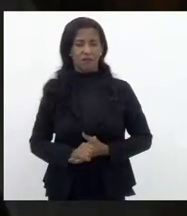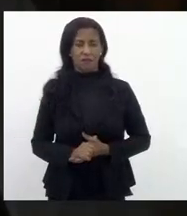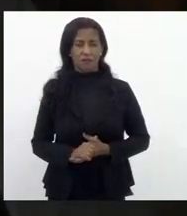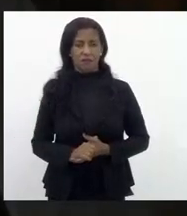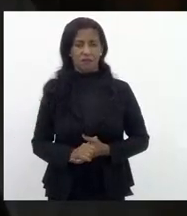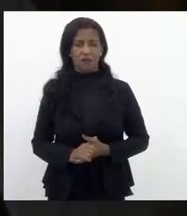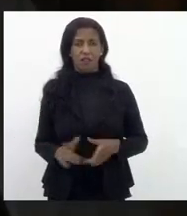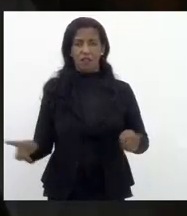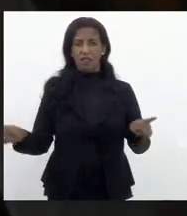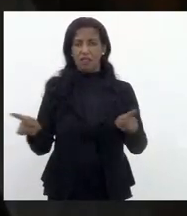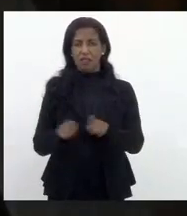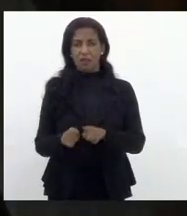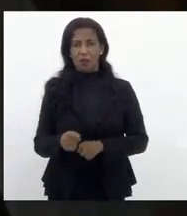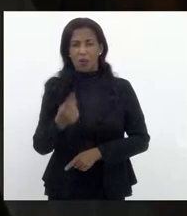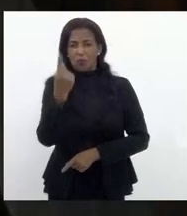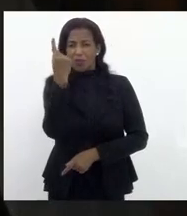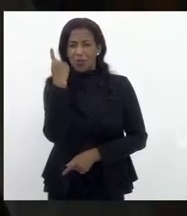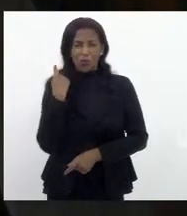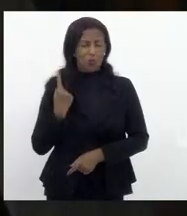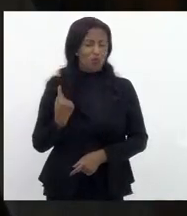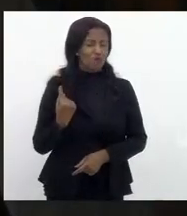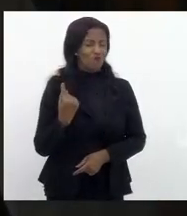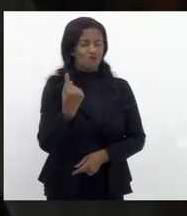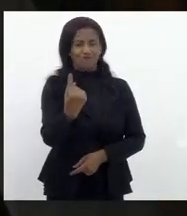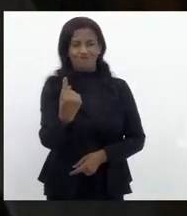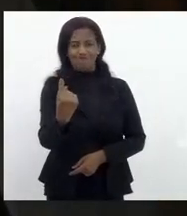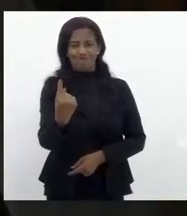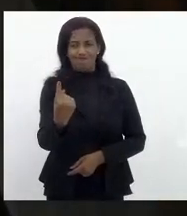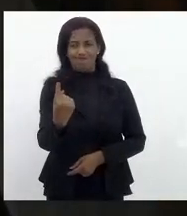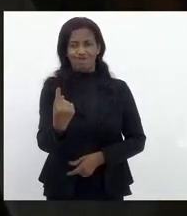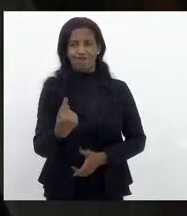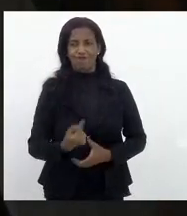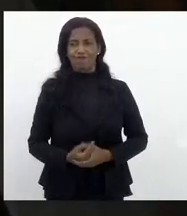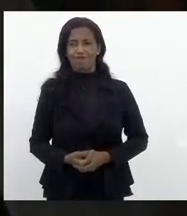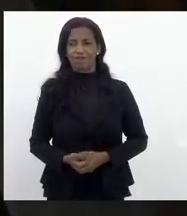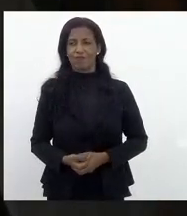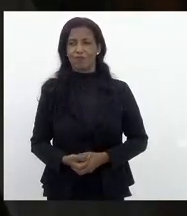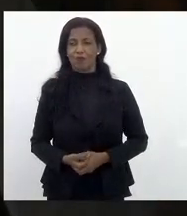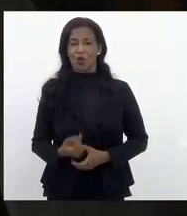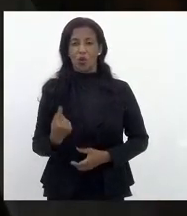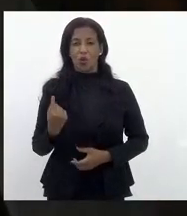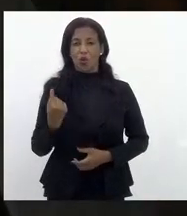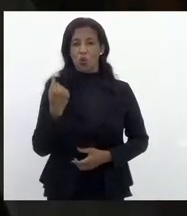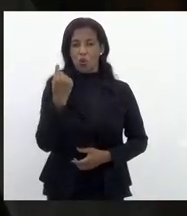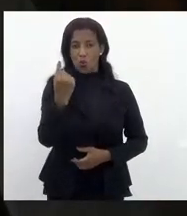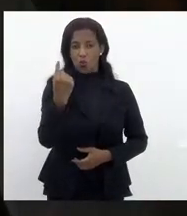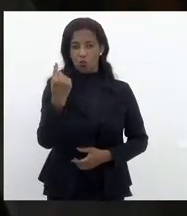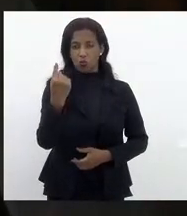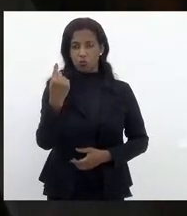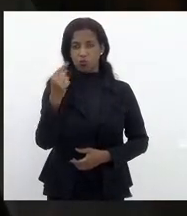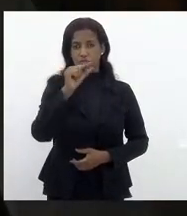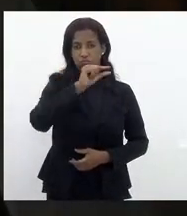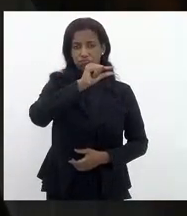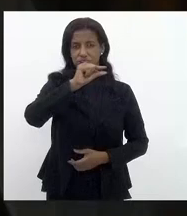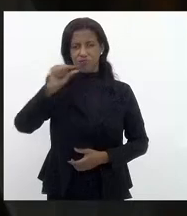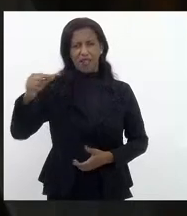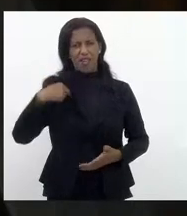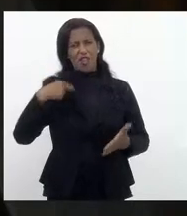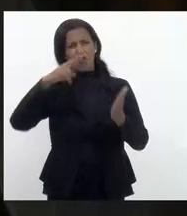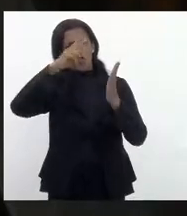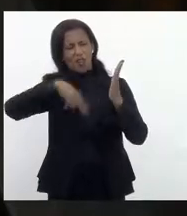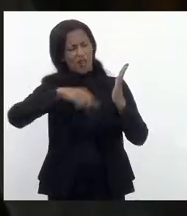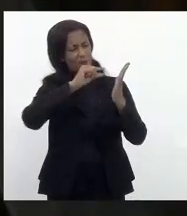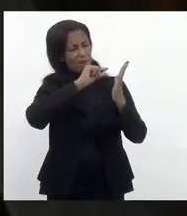não tem uma linha o deputado Márcio acho eu não tenho uma linha Eu já li